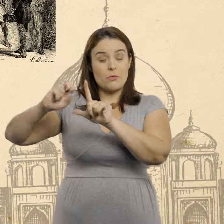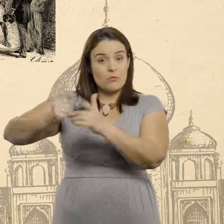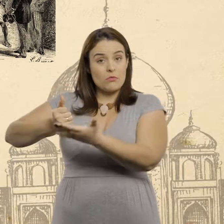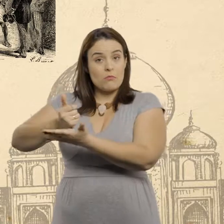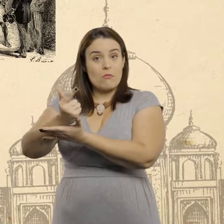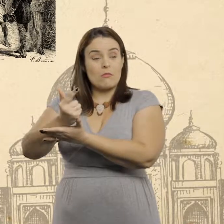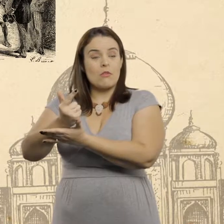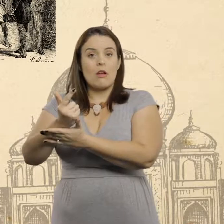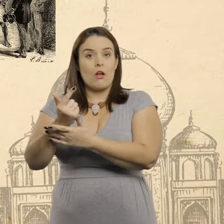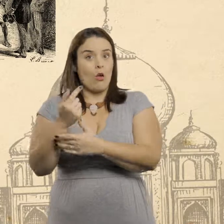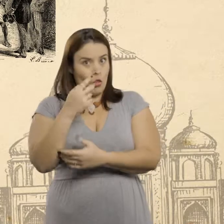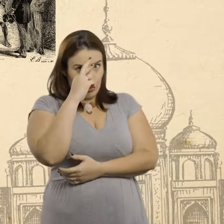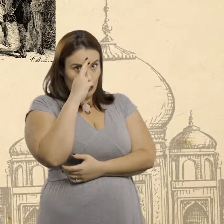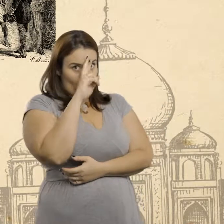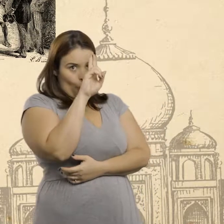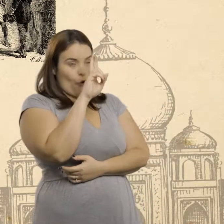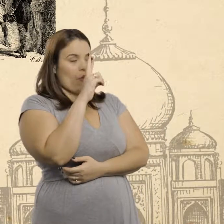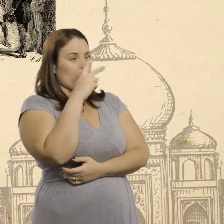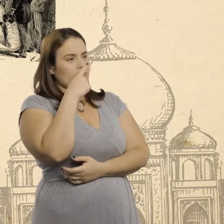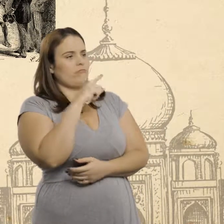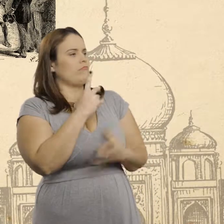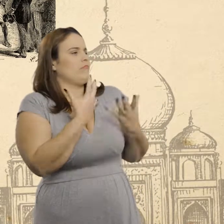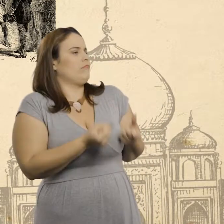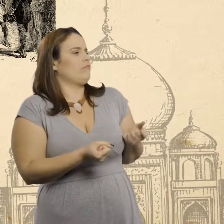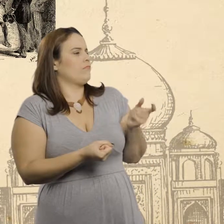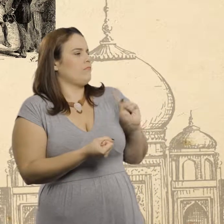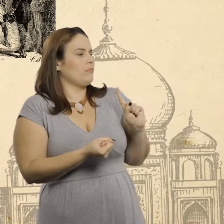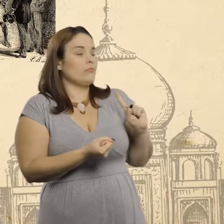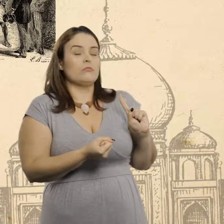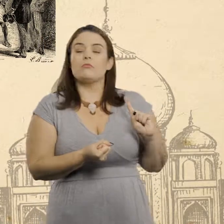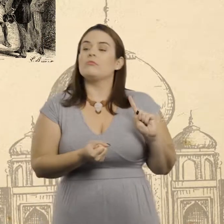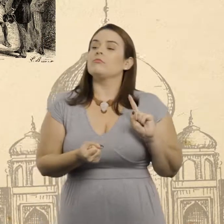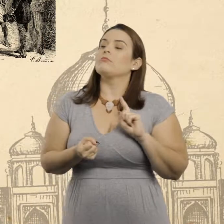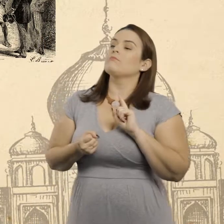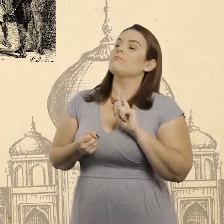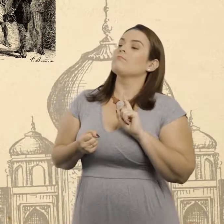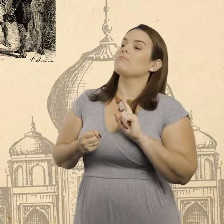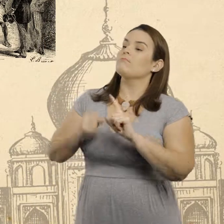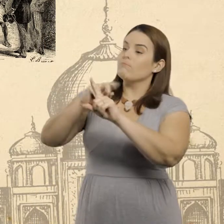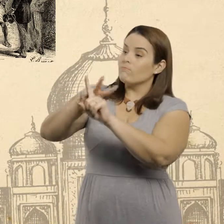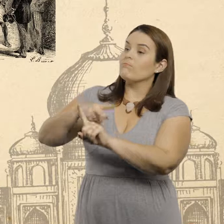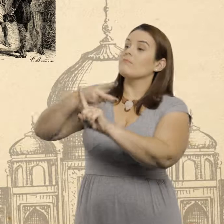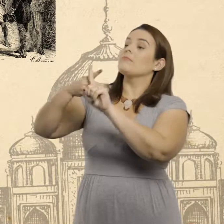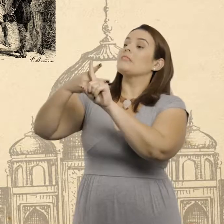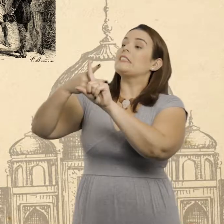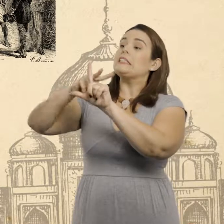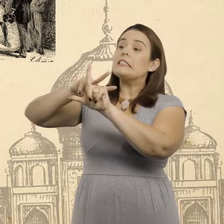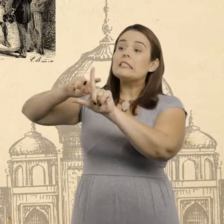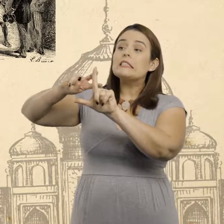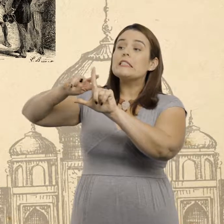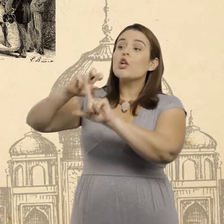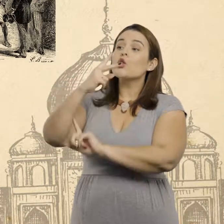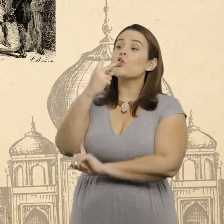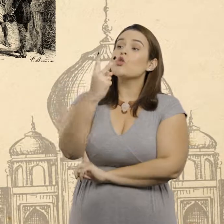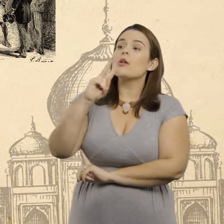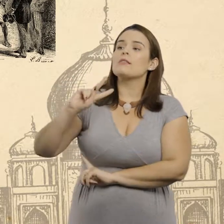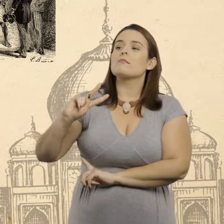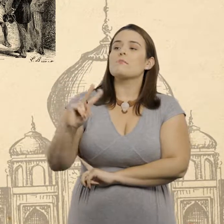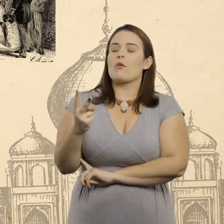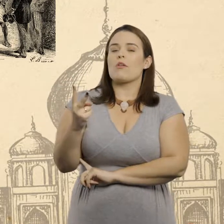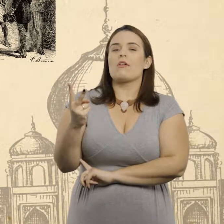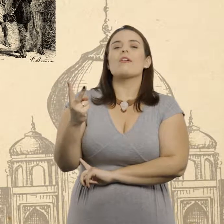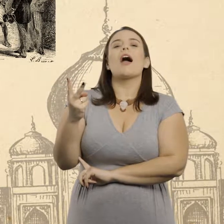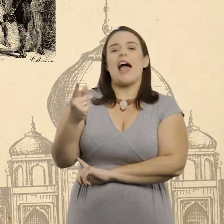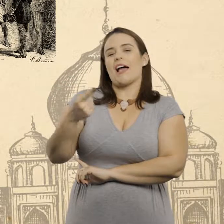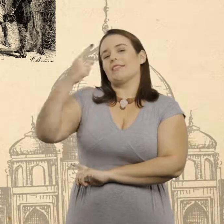1.000 libras para comprar o elefante. O dono do elefante não aceitou, mas Phileas Fogg aumentou o valor e